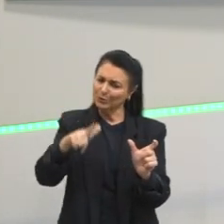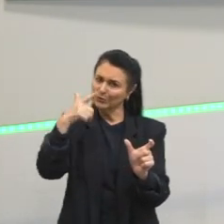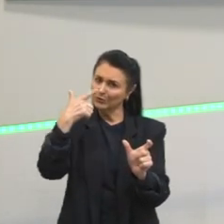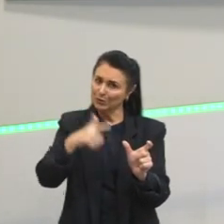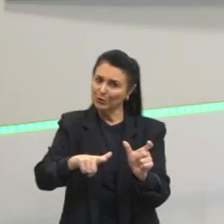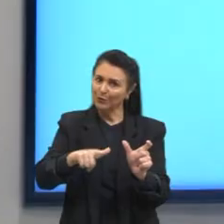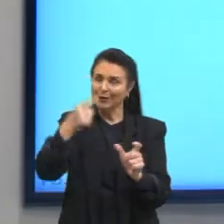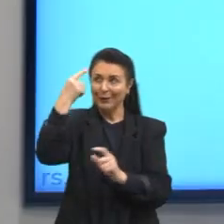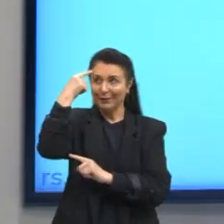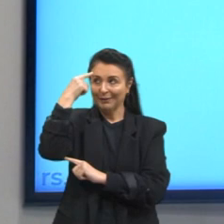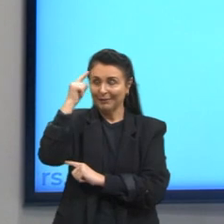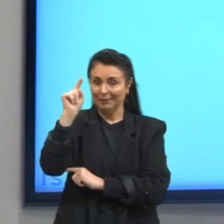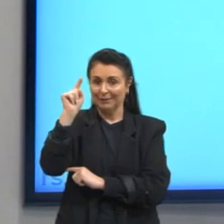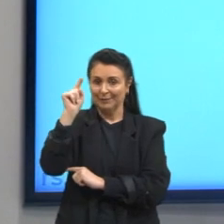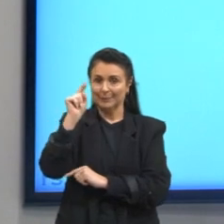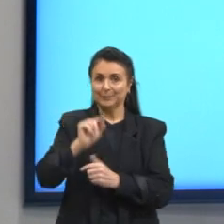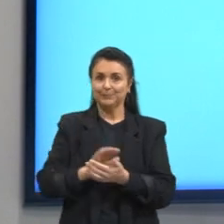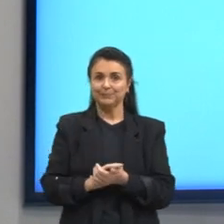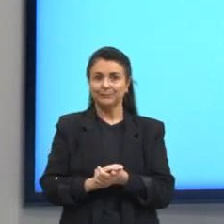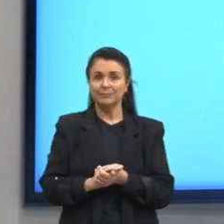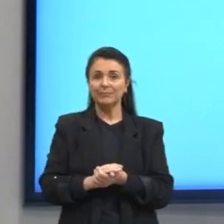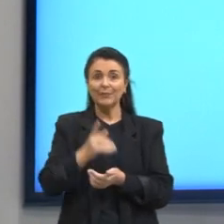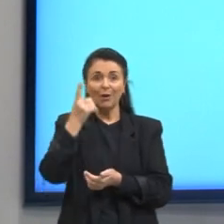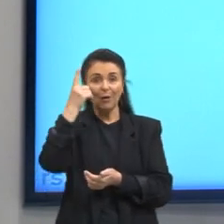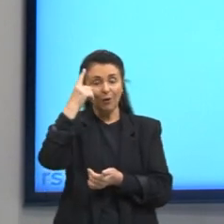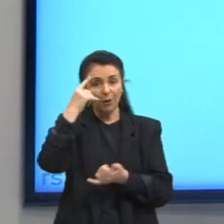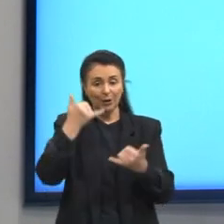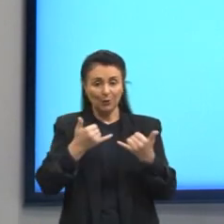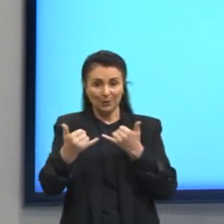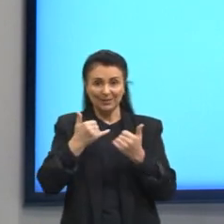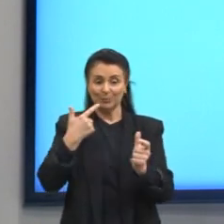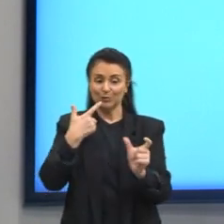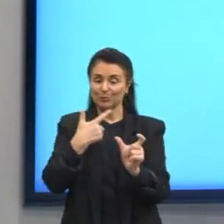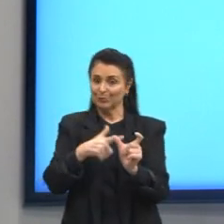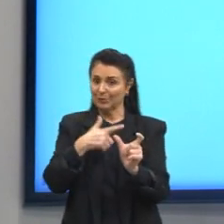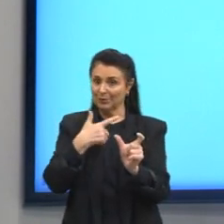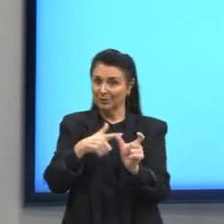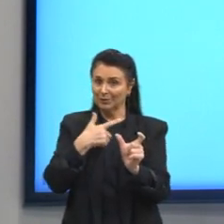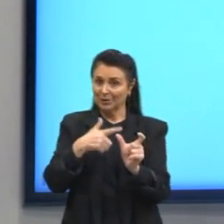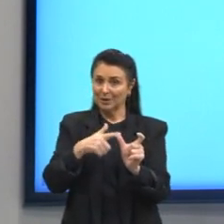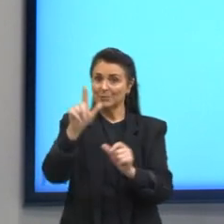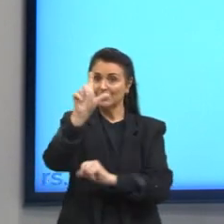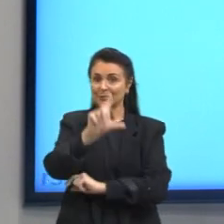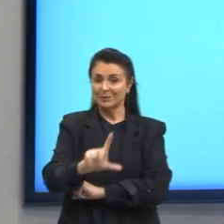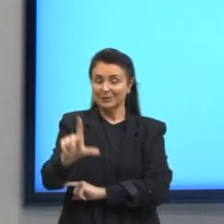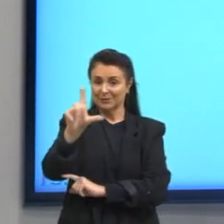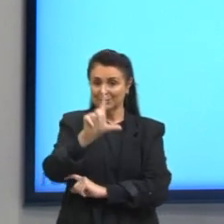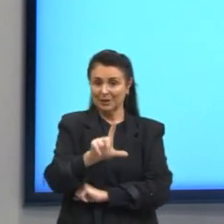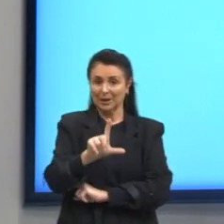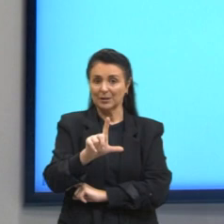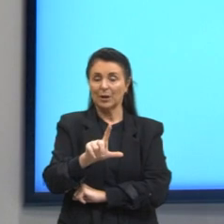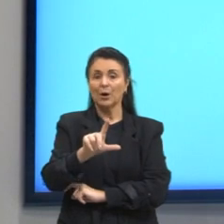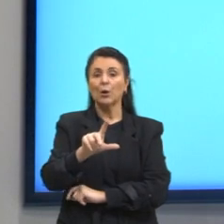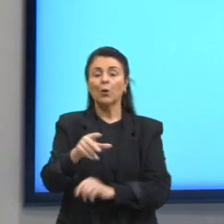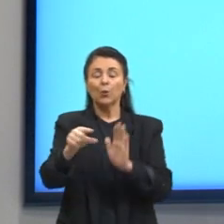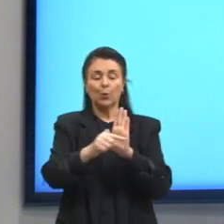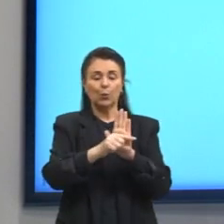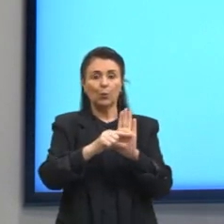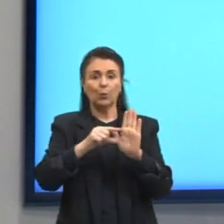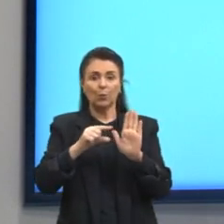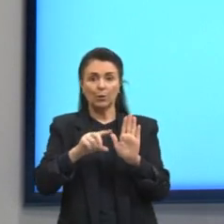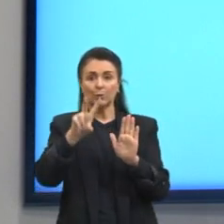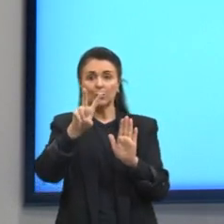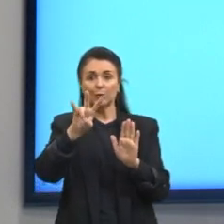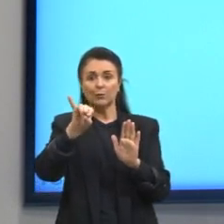ideia e olha um exemplo de pleonasmo literário Vinícius de Moraes no